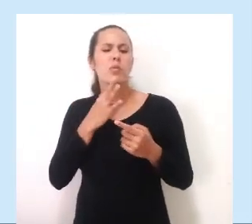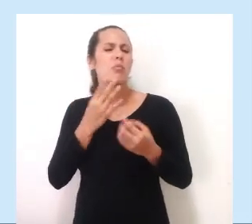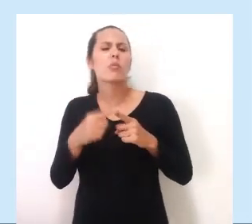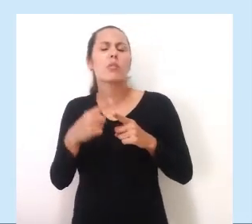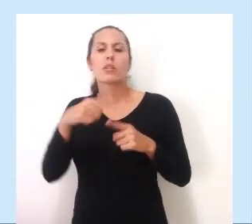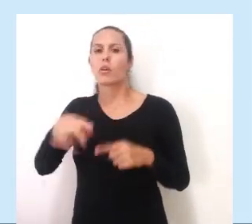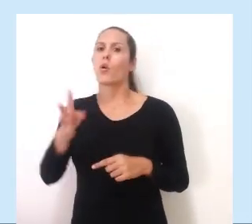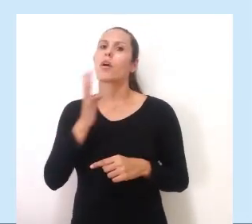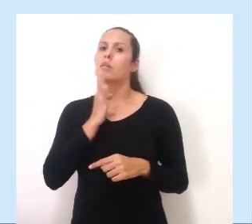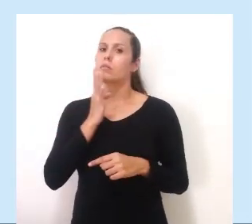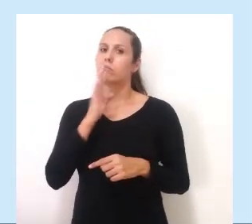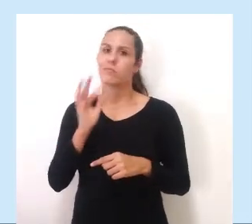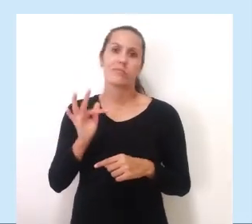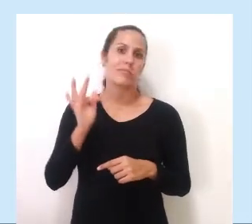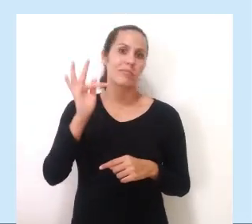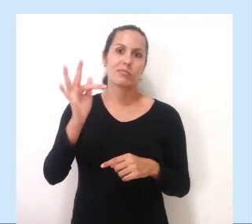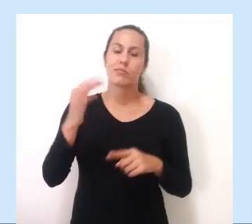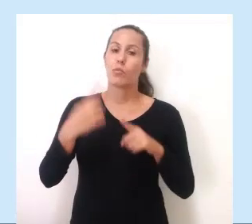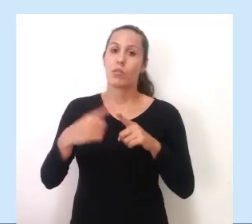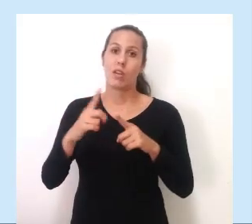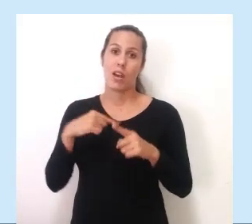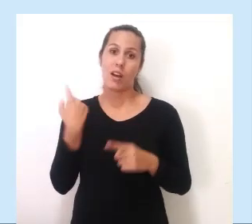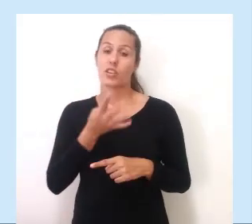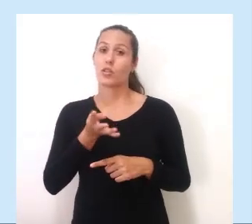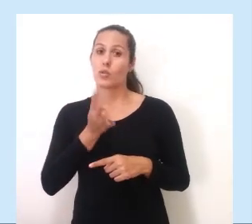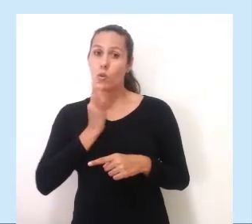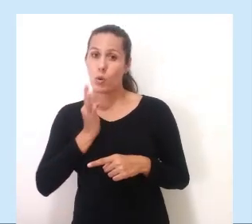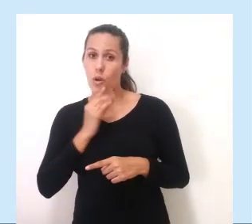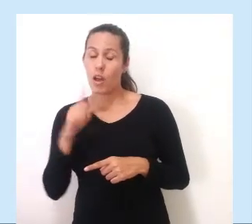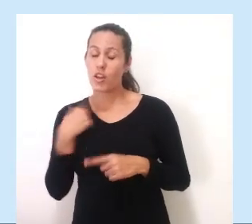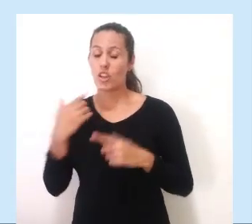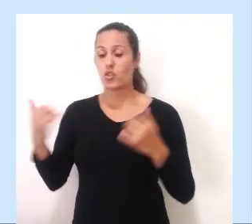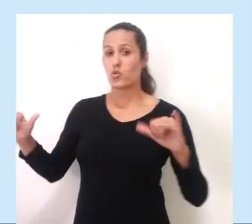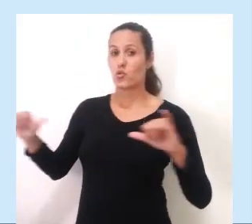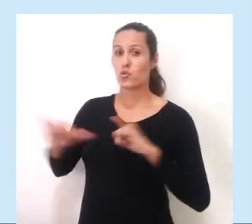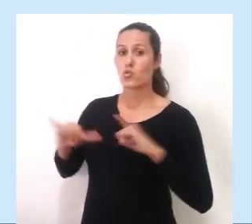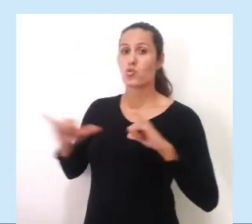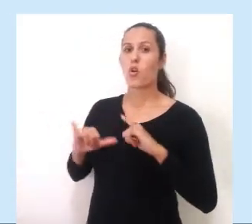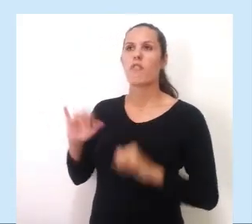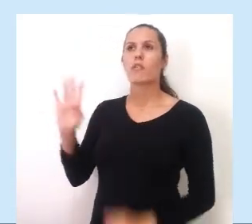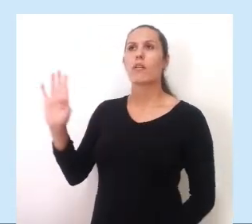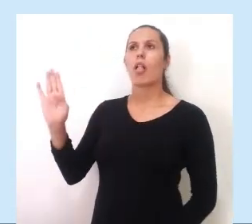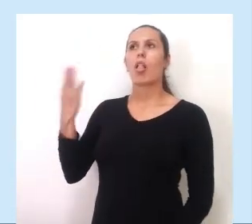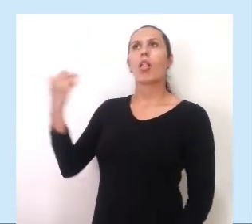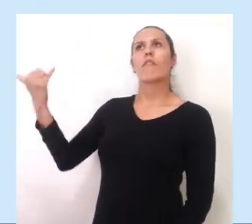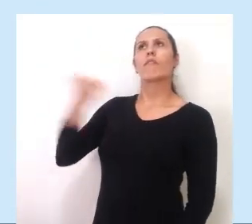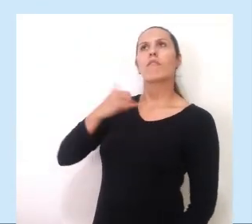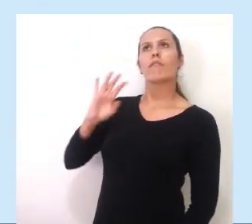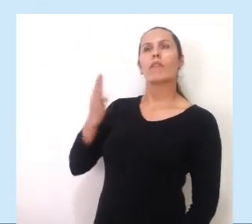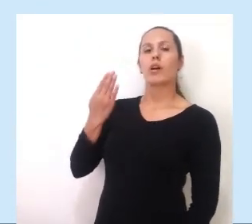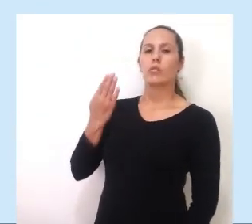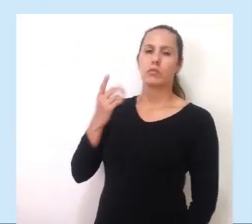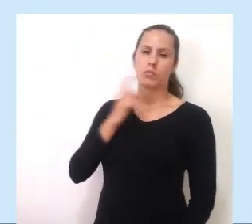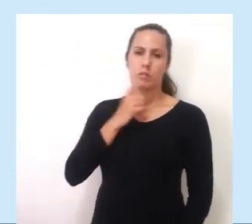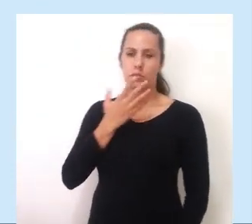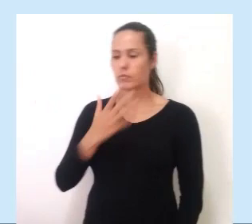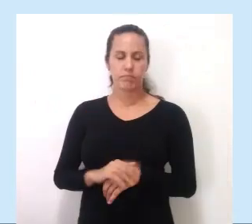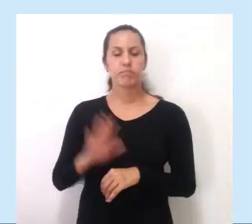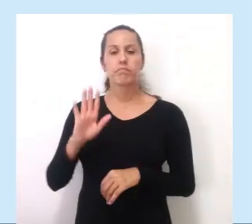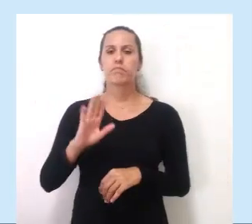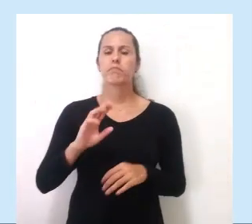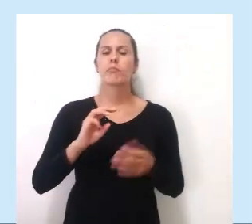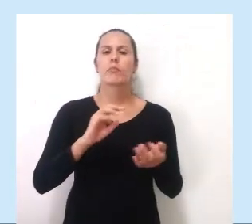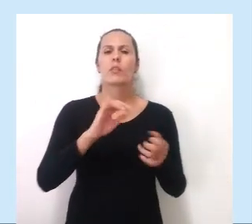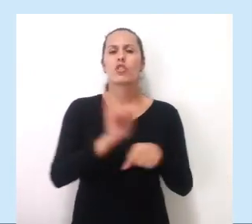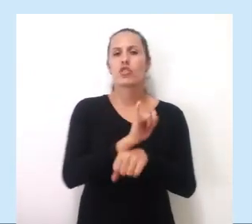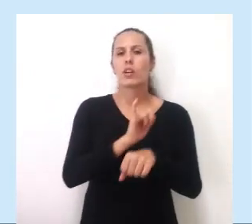métodos? Por conhecimento. Por quê? Porque quando a gente conhece, a gente não sofre com fake news, ok? O que